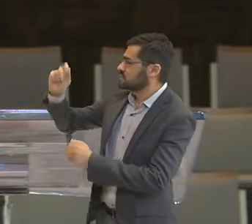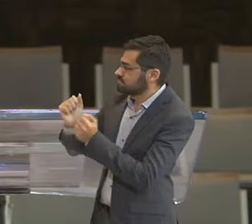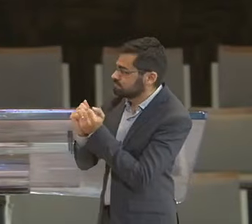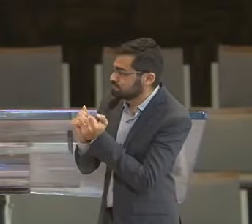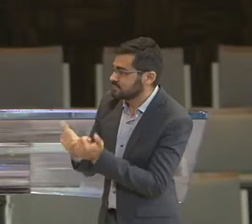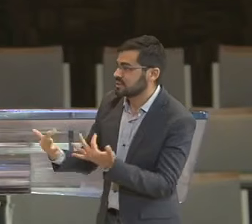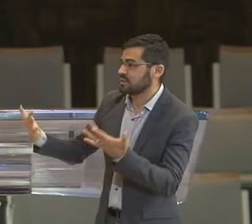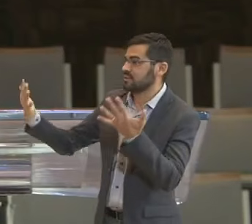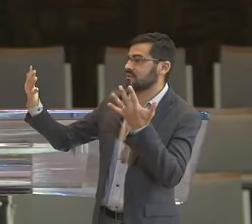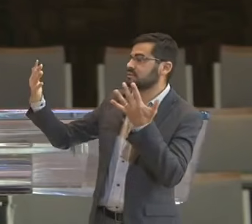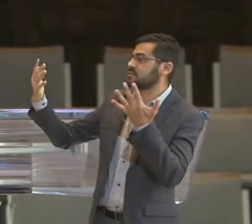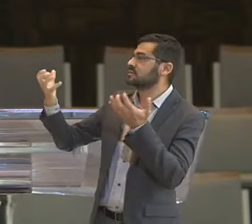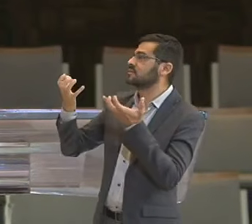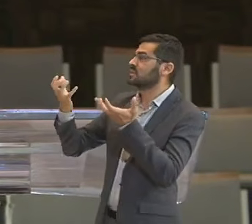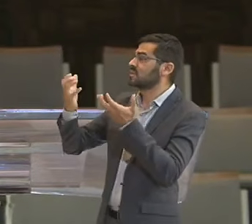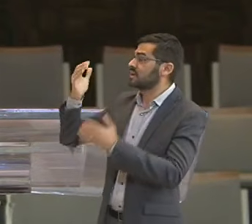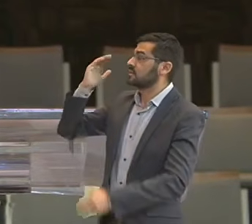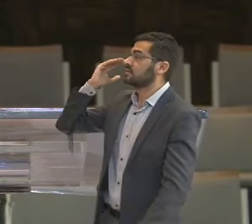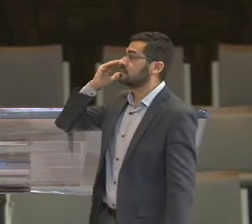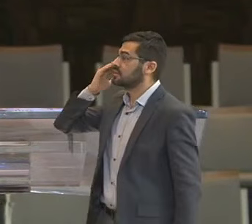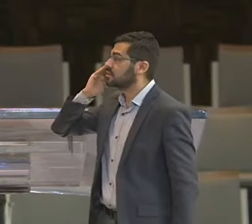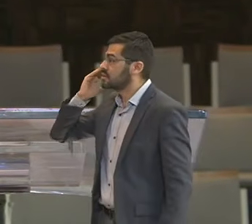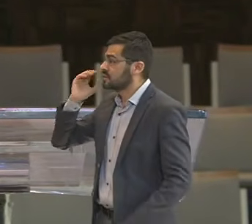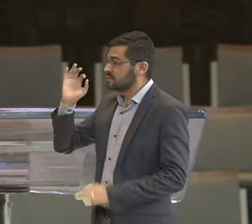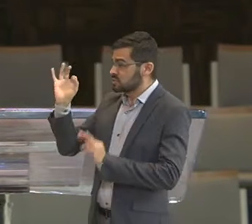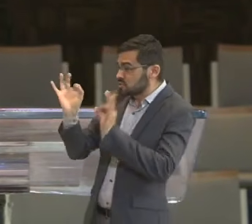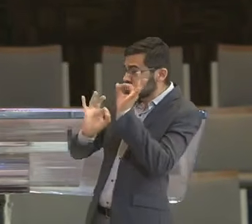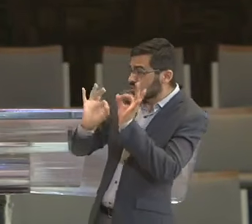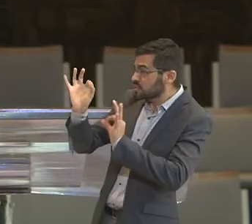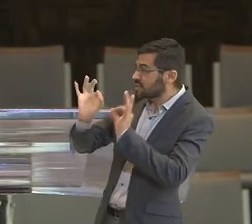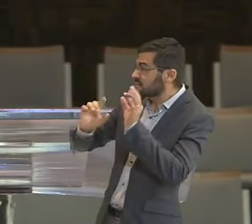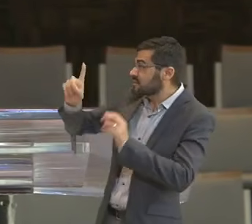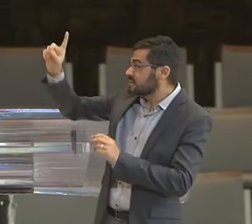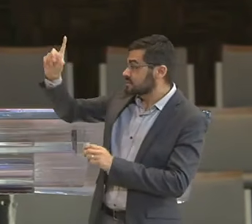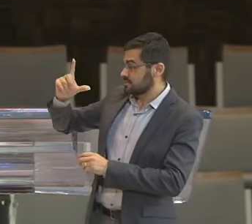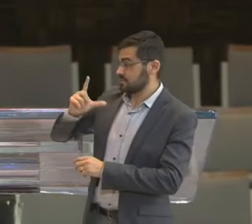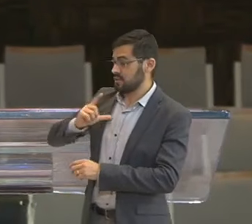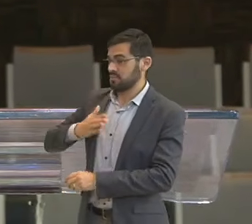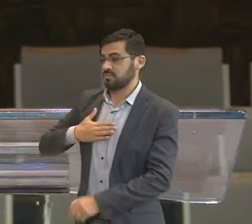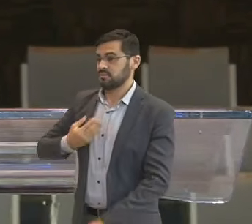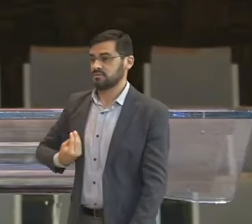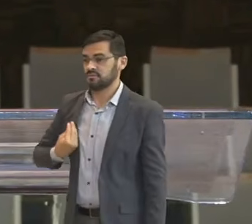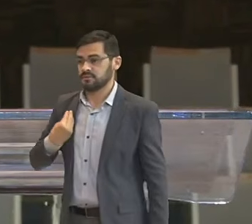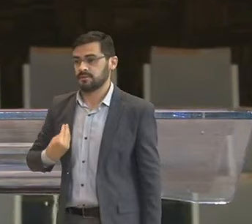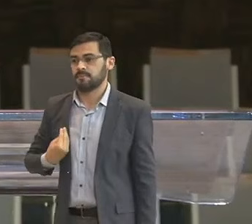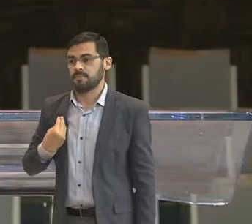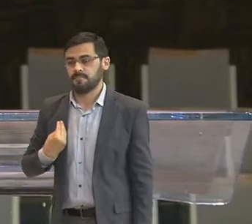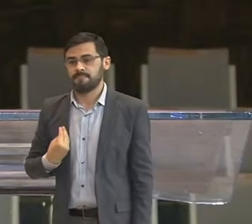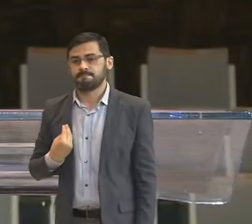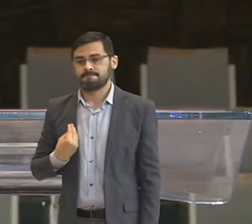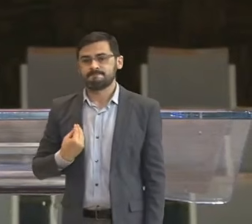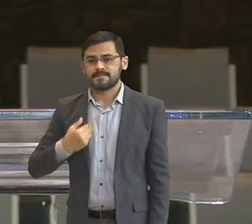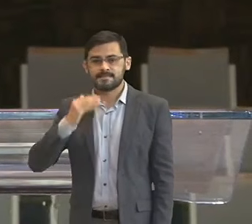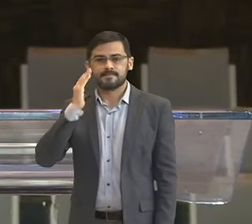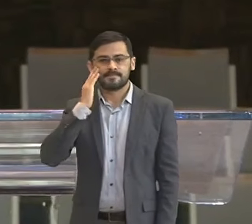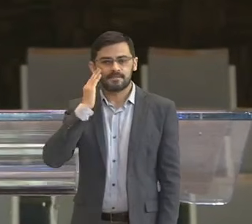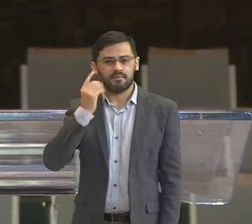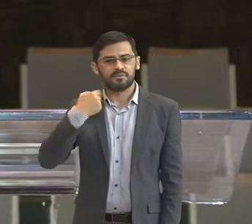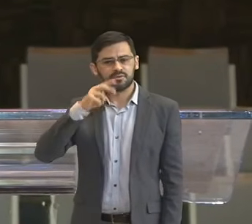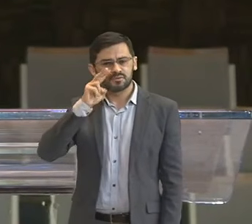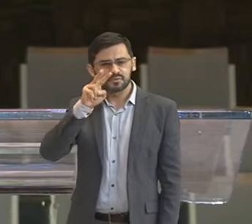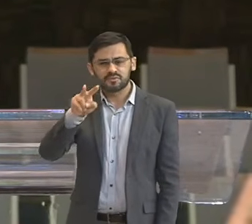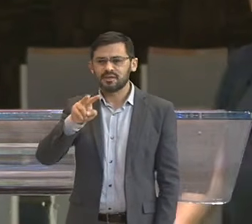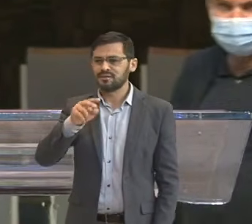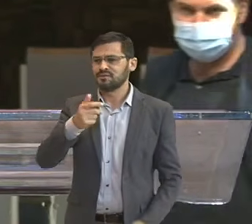milagres, eu quero entender o projeto que tu tens para mim. E sabe, a gente vai ver